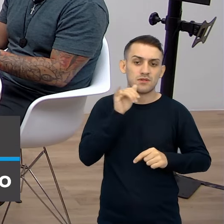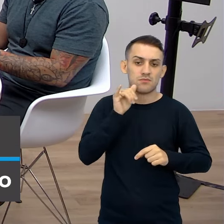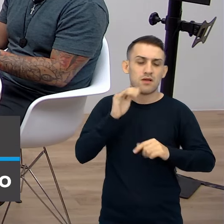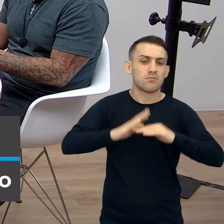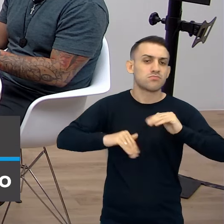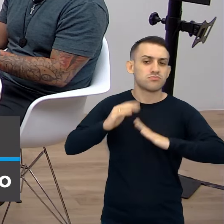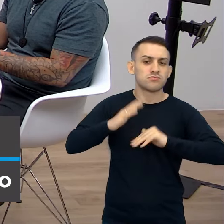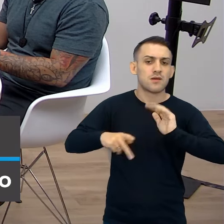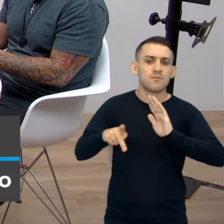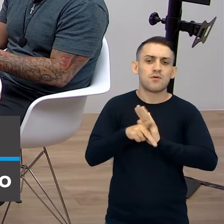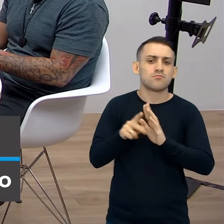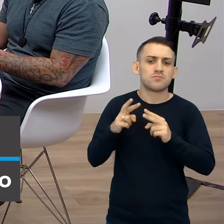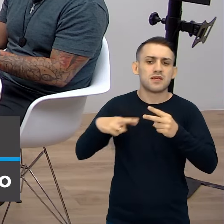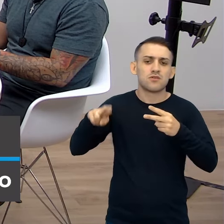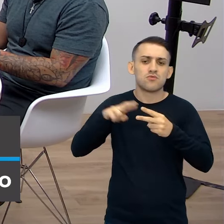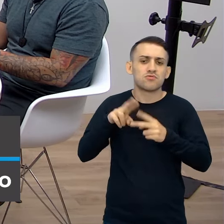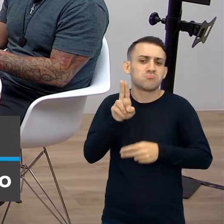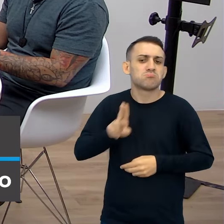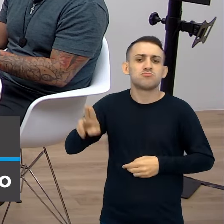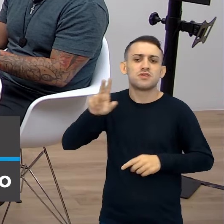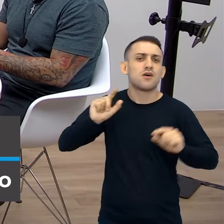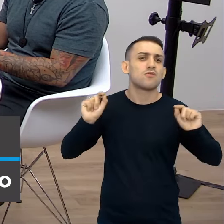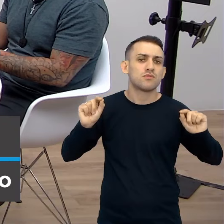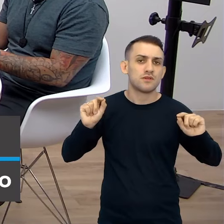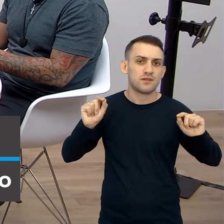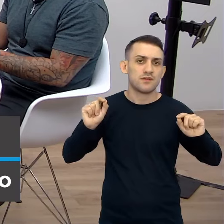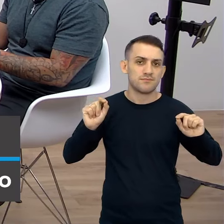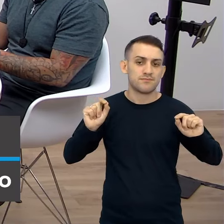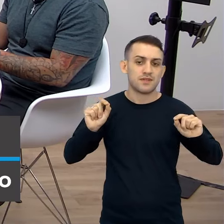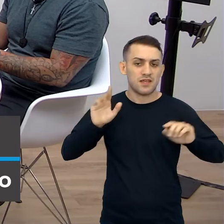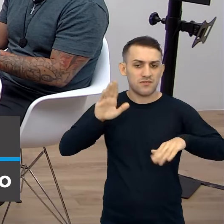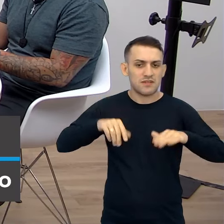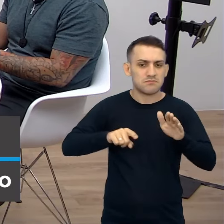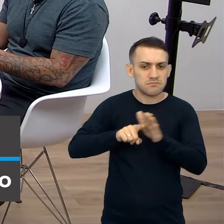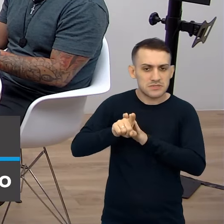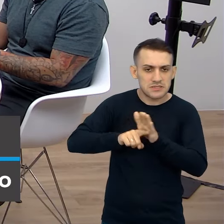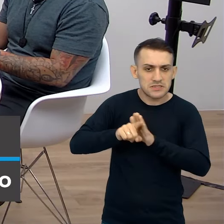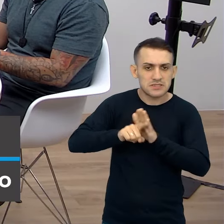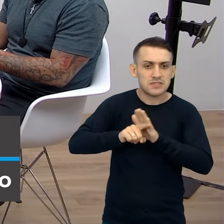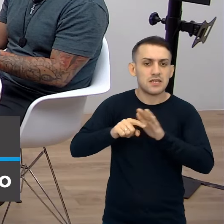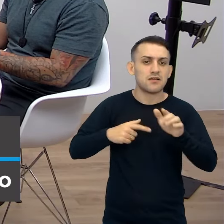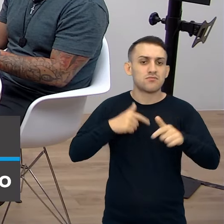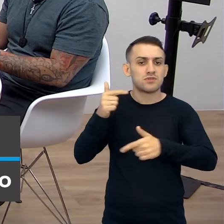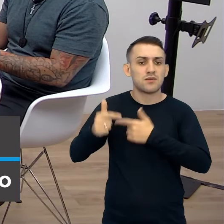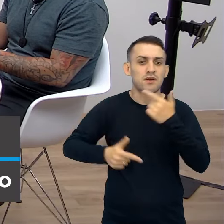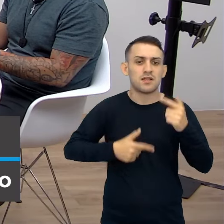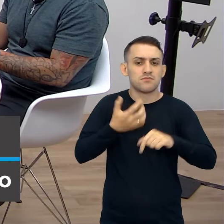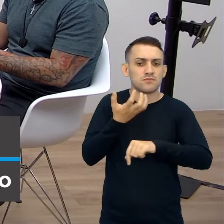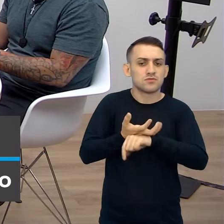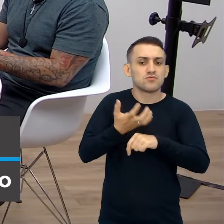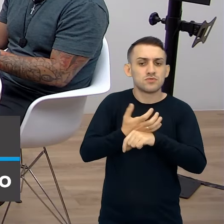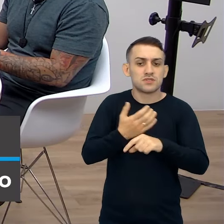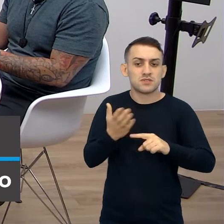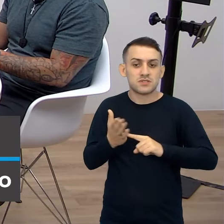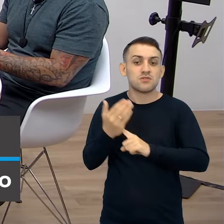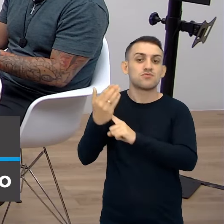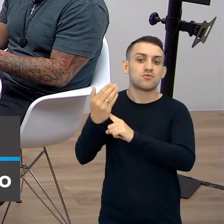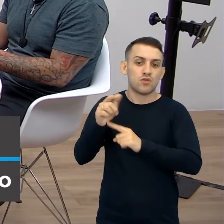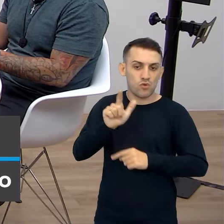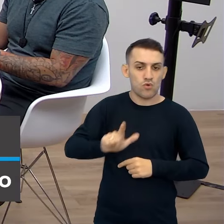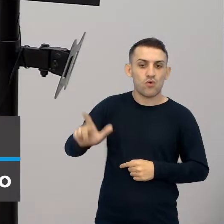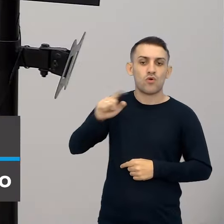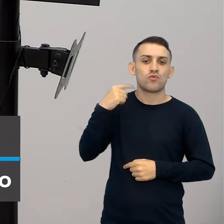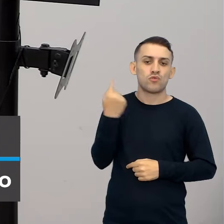habilidade. Que recurso que eu vou usar? Sei lá, o computador para pesquisa e tal. Eu estou trabalhando componente de tecnologia. Lógico que lá a gente